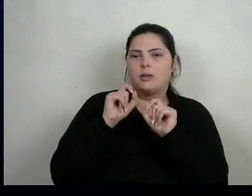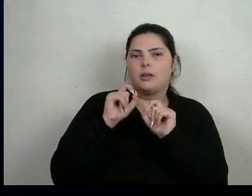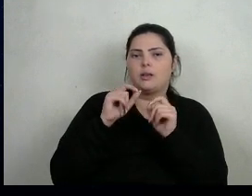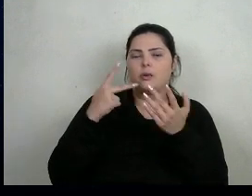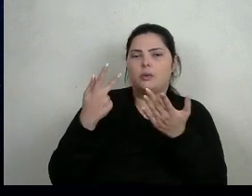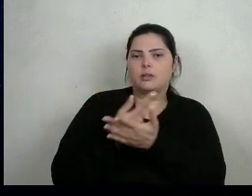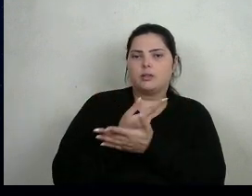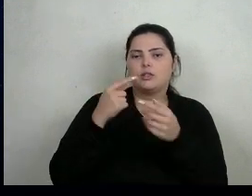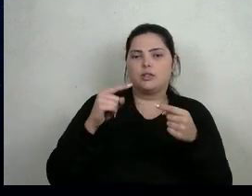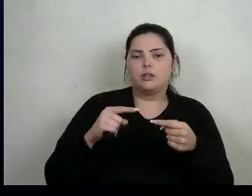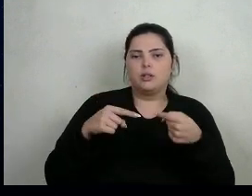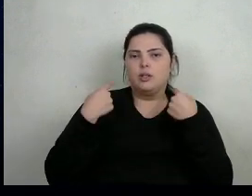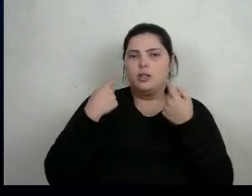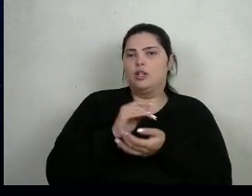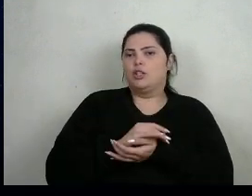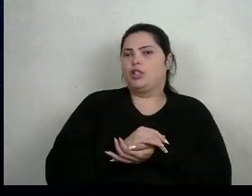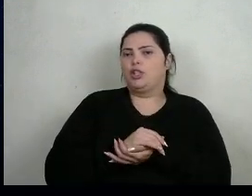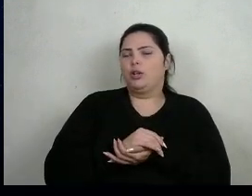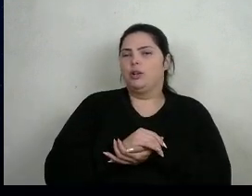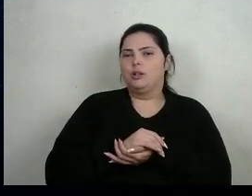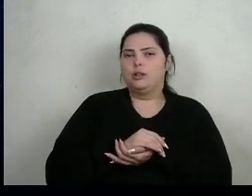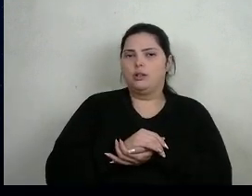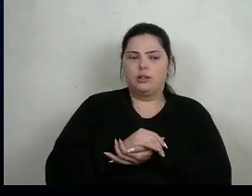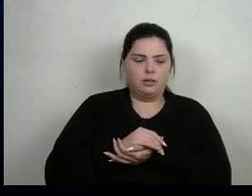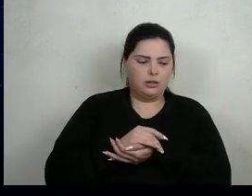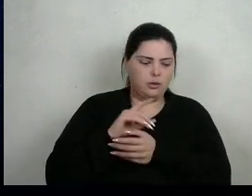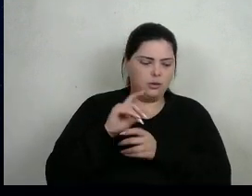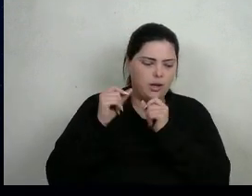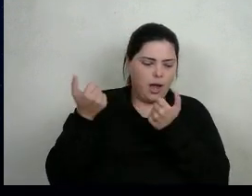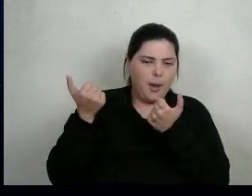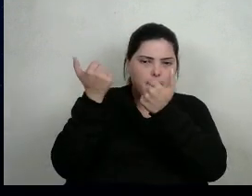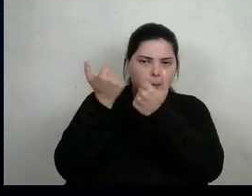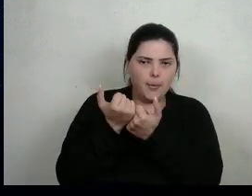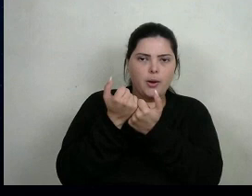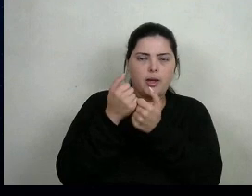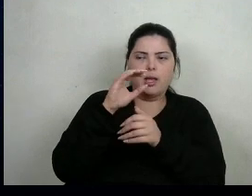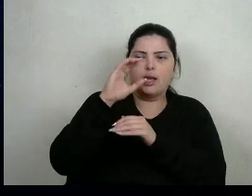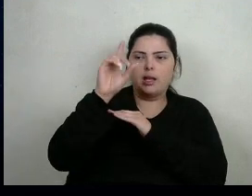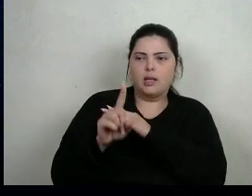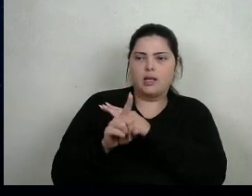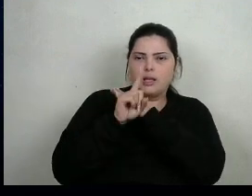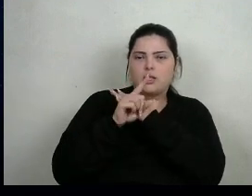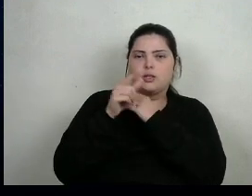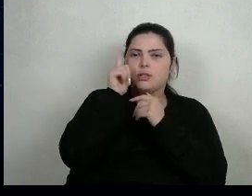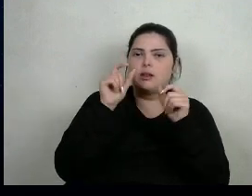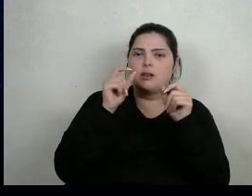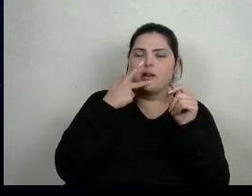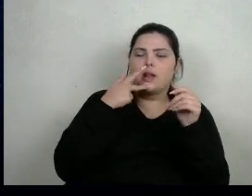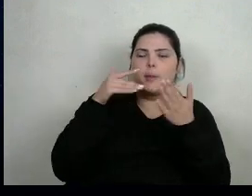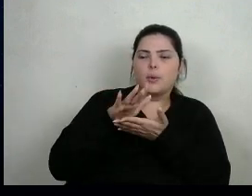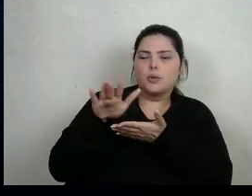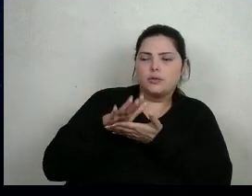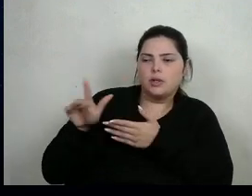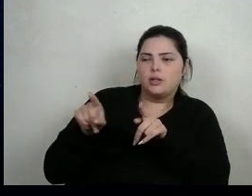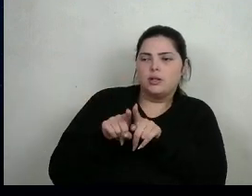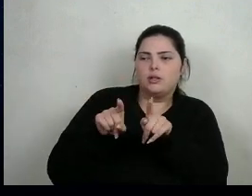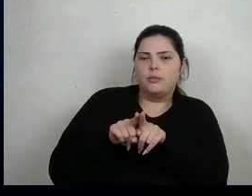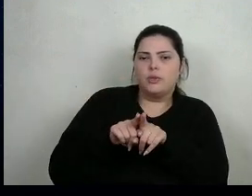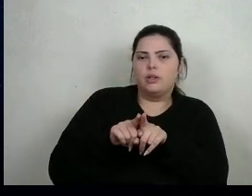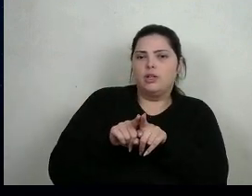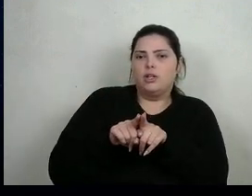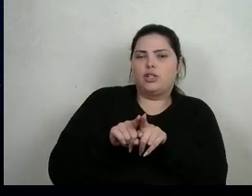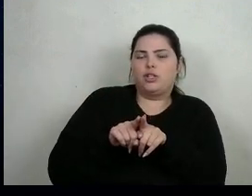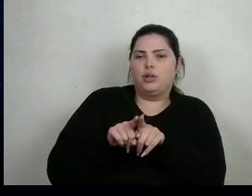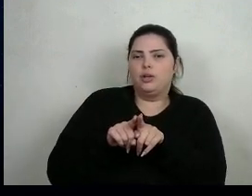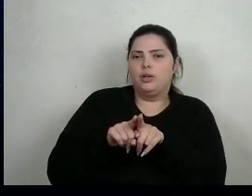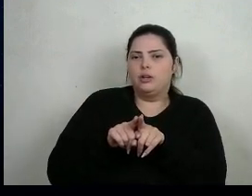desafios de como a gente apoia clientes que querem falar sobre produtividade eu não sei se alguém aqui é